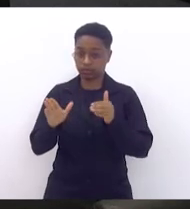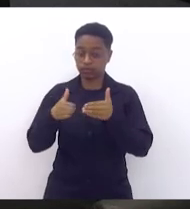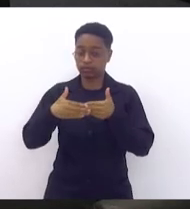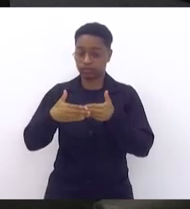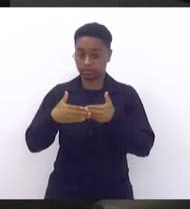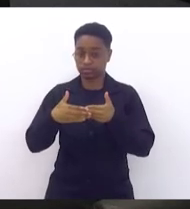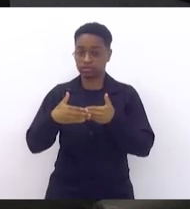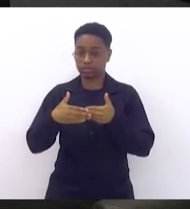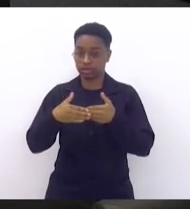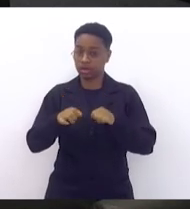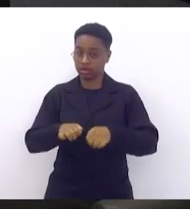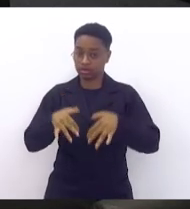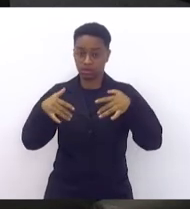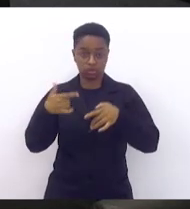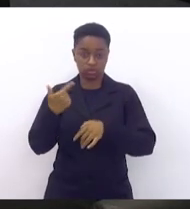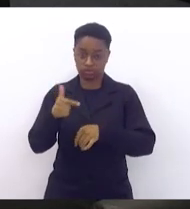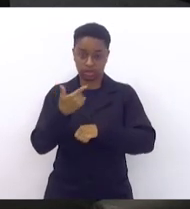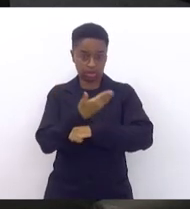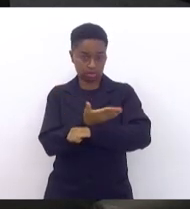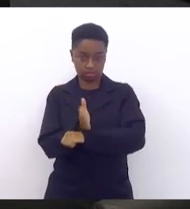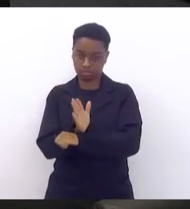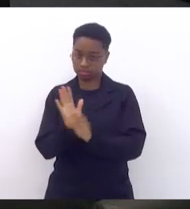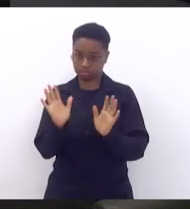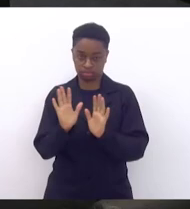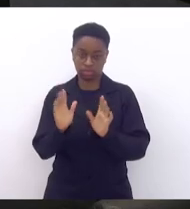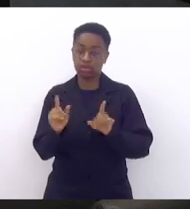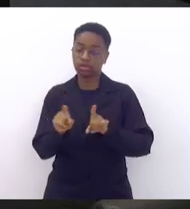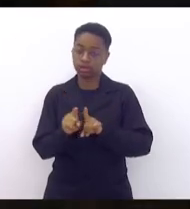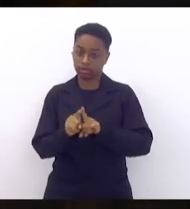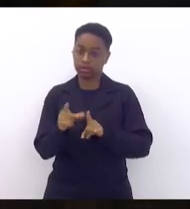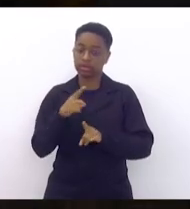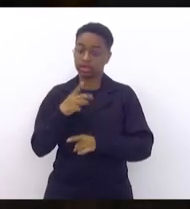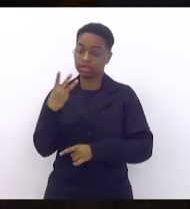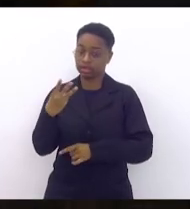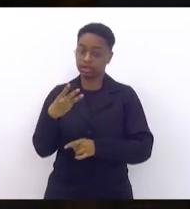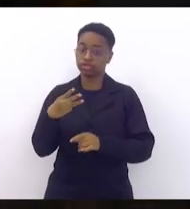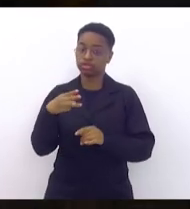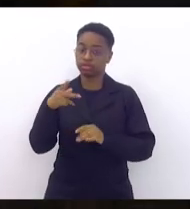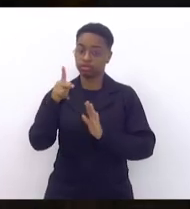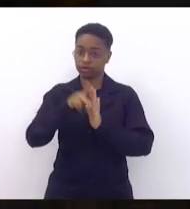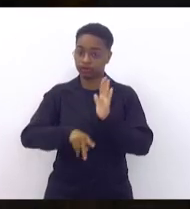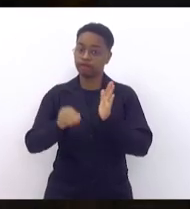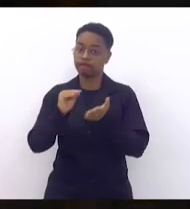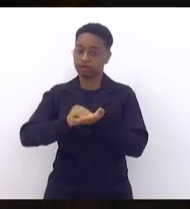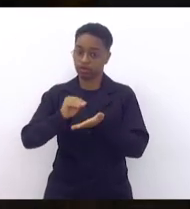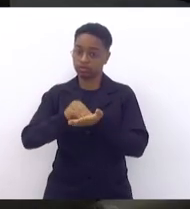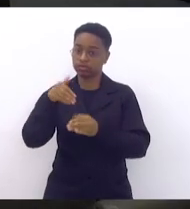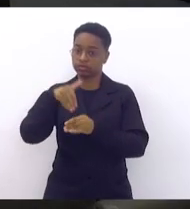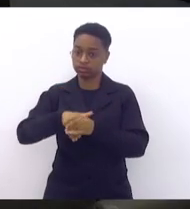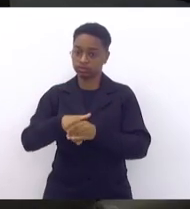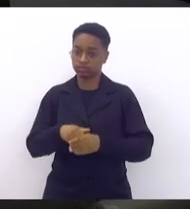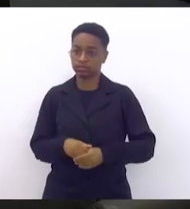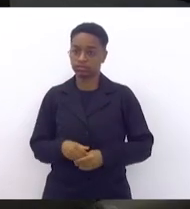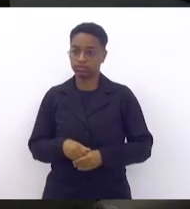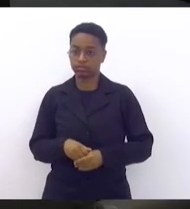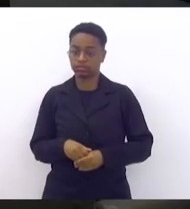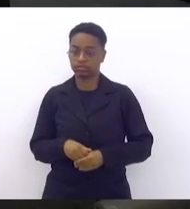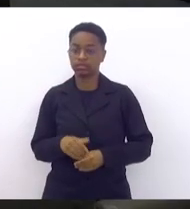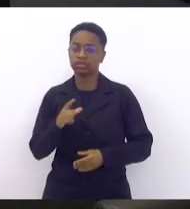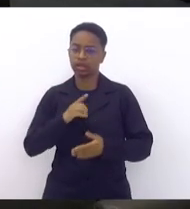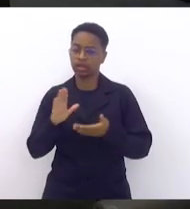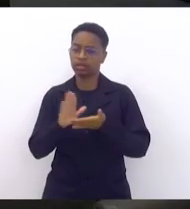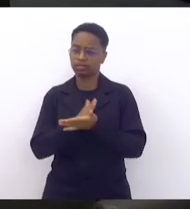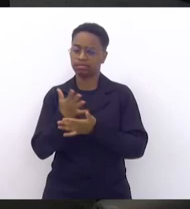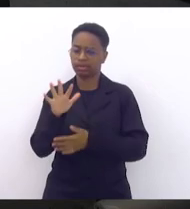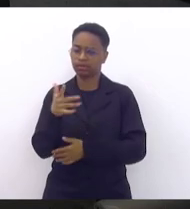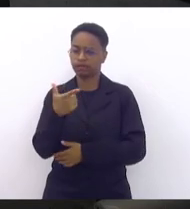sessão, sem prorrogação, e nós temos ainda 3 projetos na pauta. Tia Ju, apenas 20 e poucos minutos. Como deputado, autor